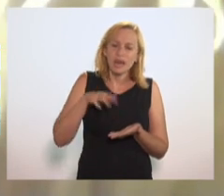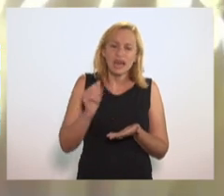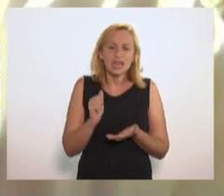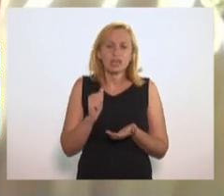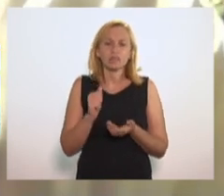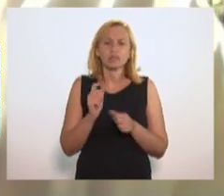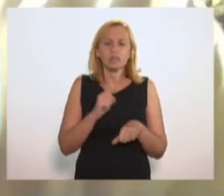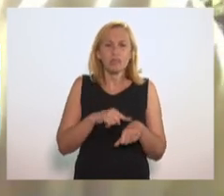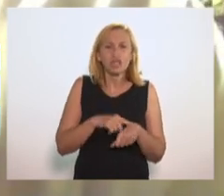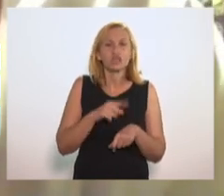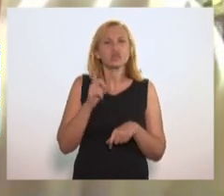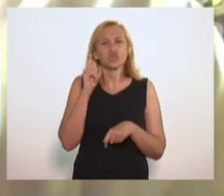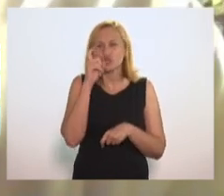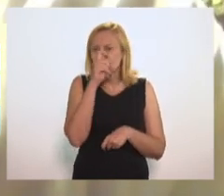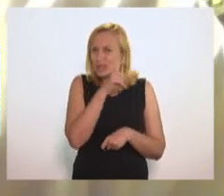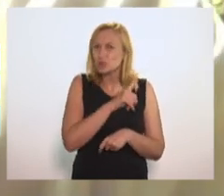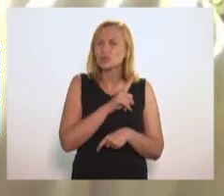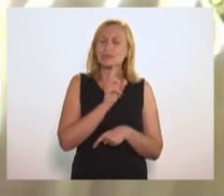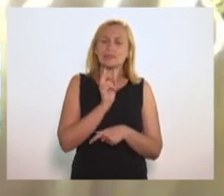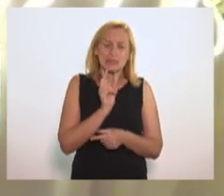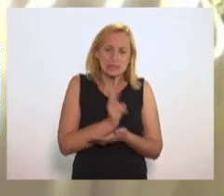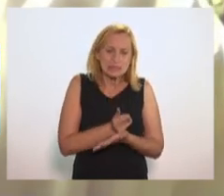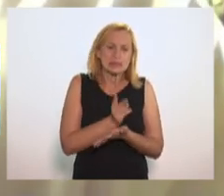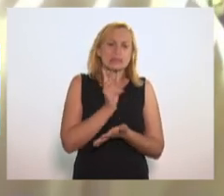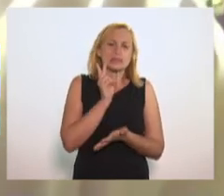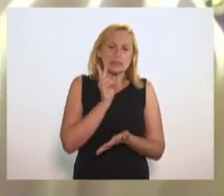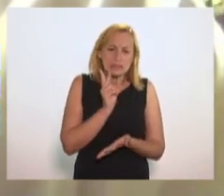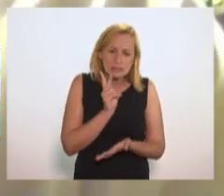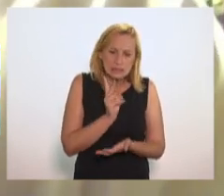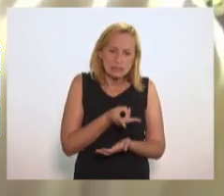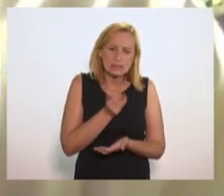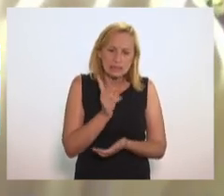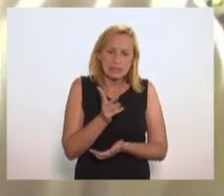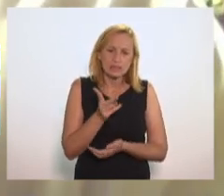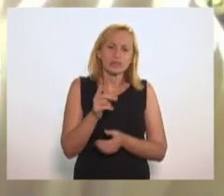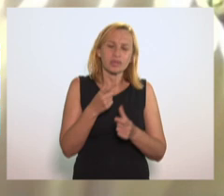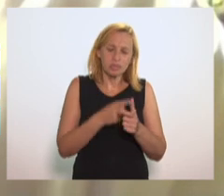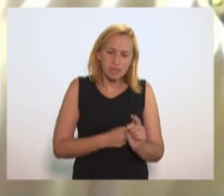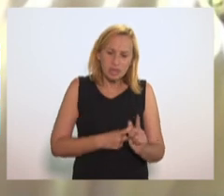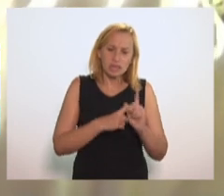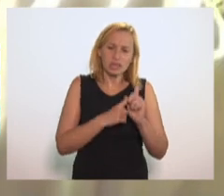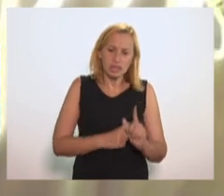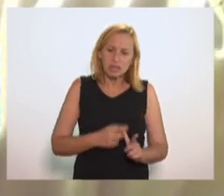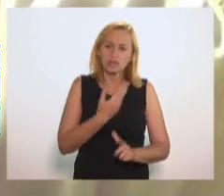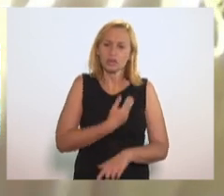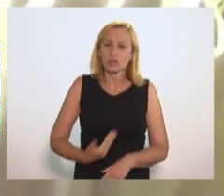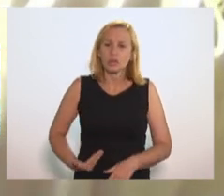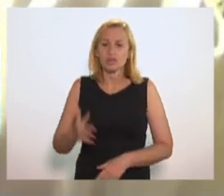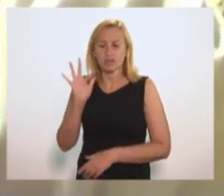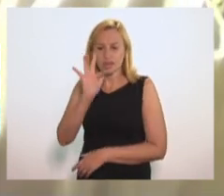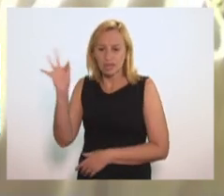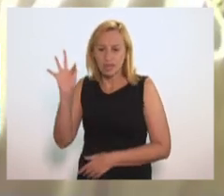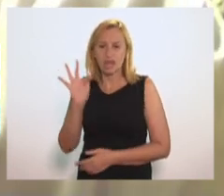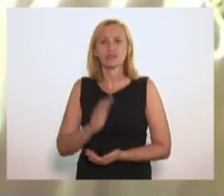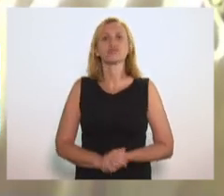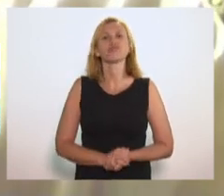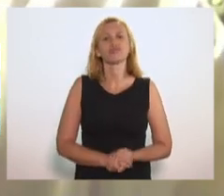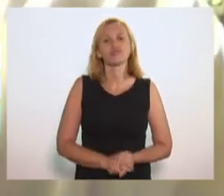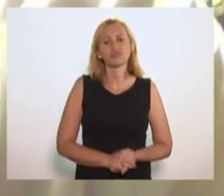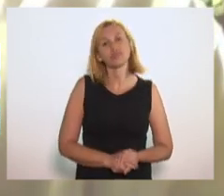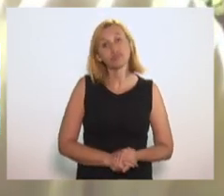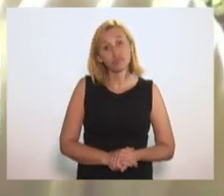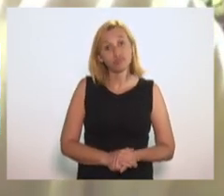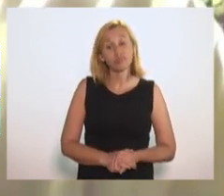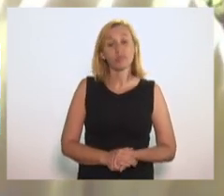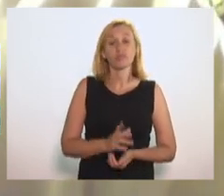vive digamos assim sempre dependente do governo federal devido ao nosso regime de